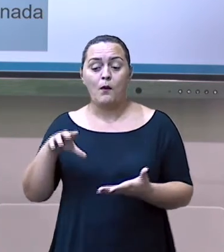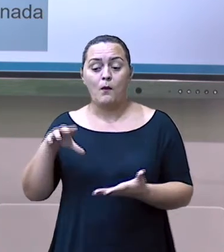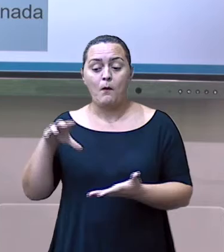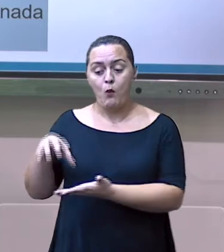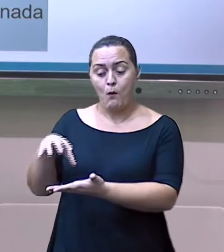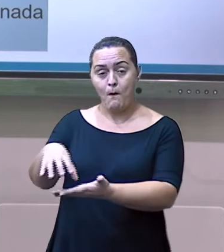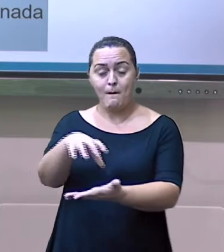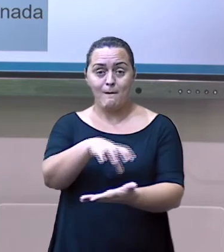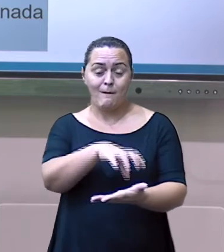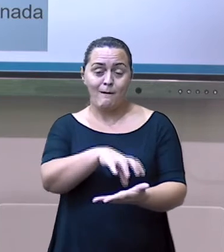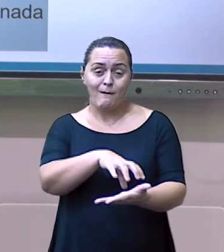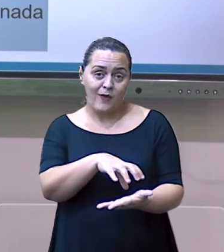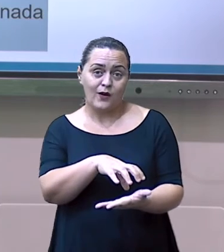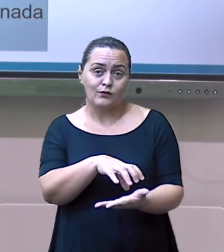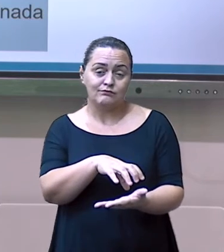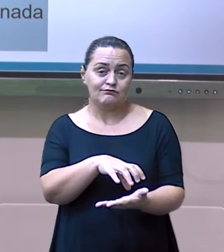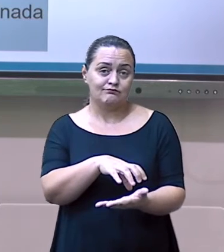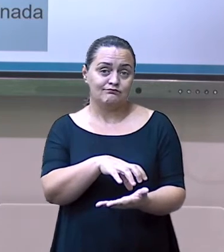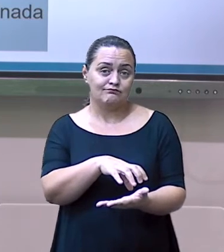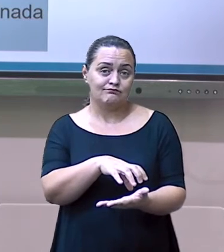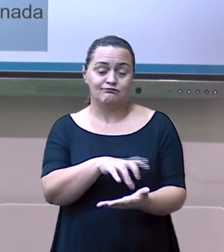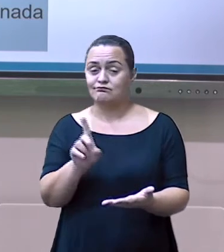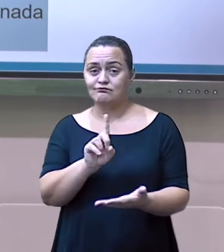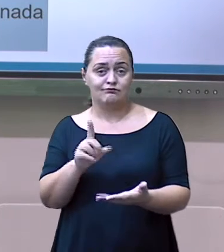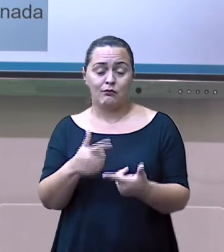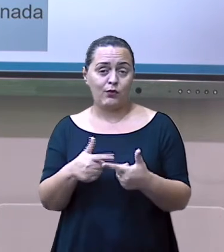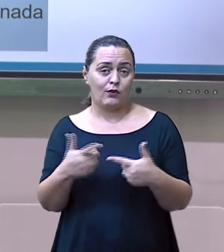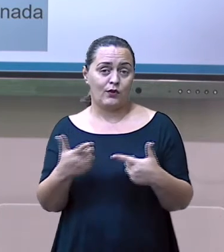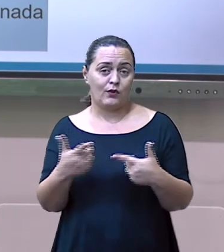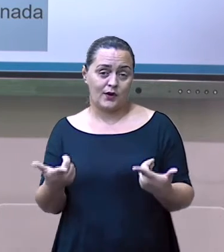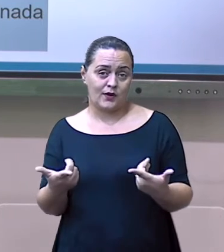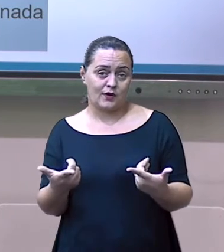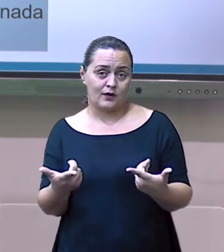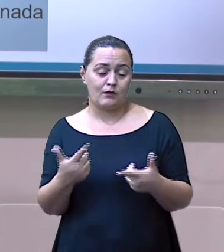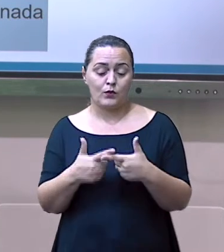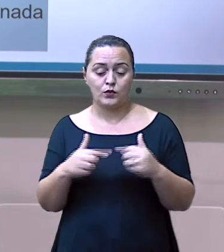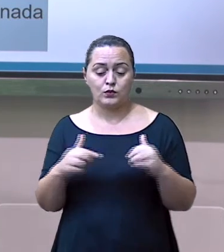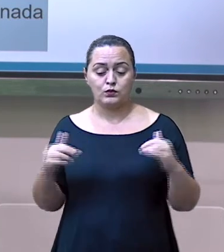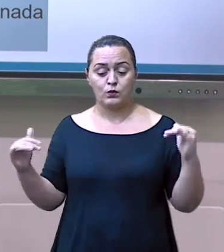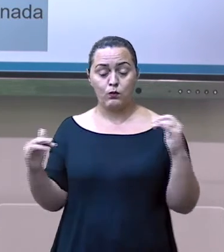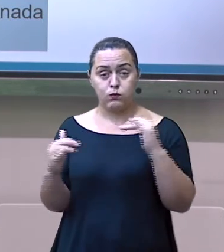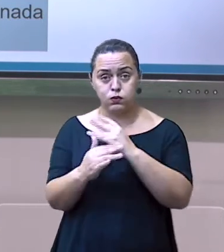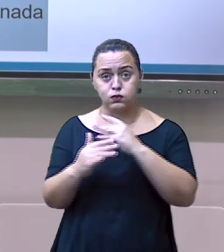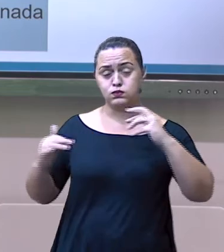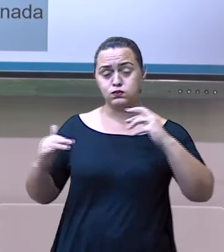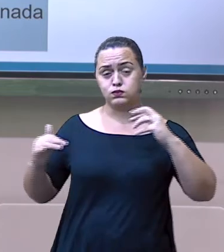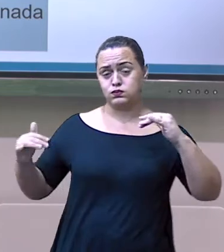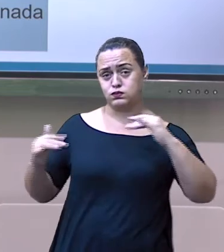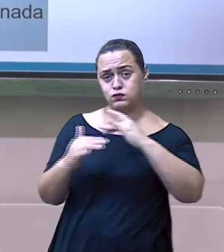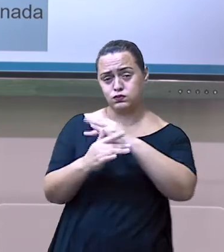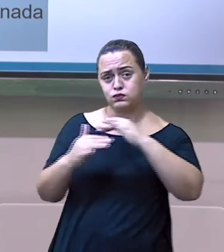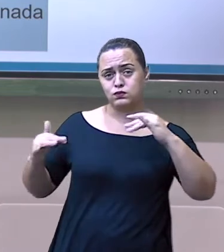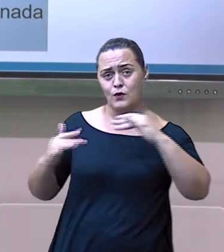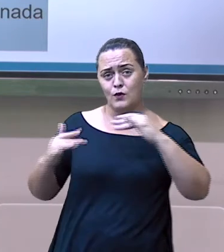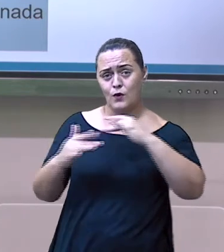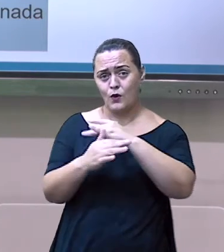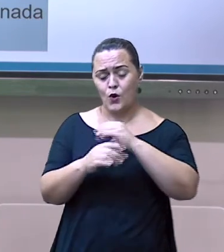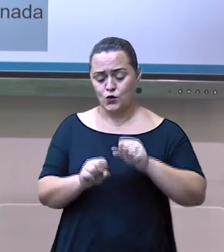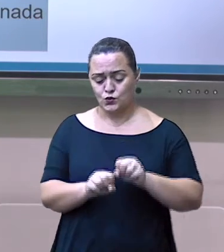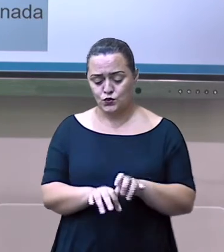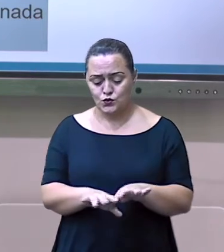Por quê? Porque o centro da cidade, o solo é